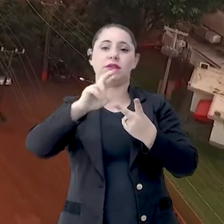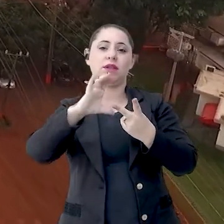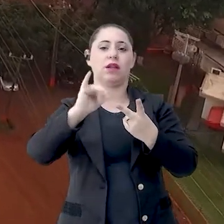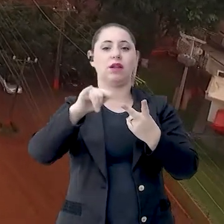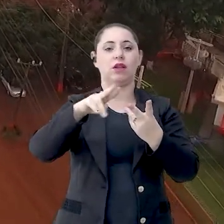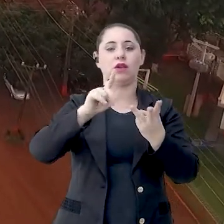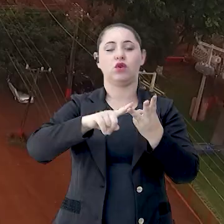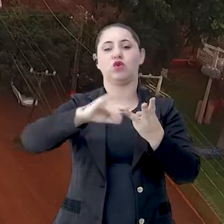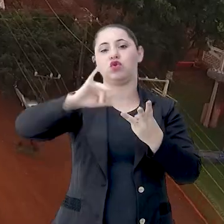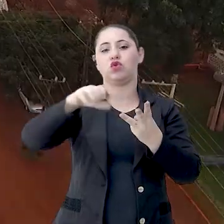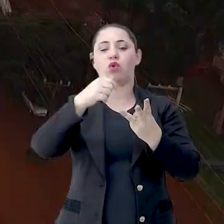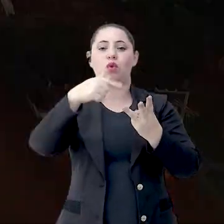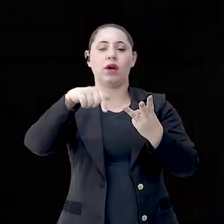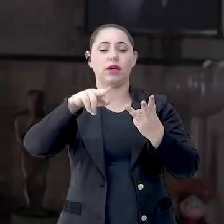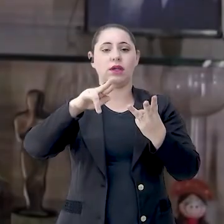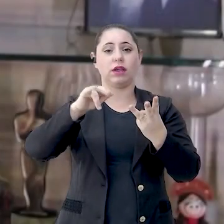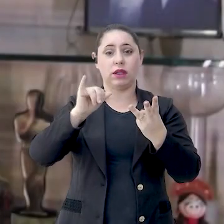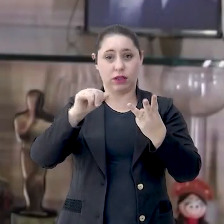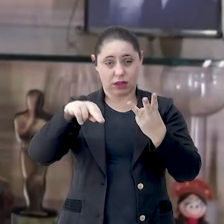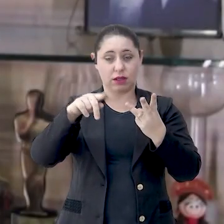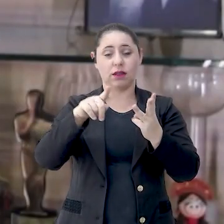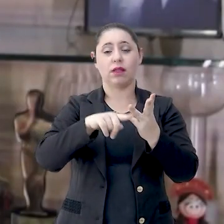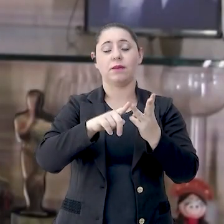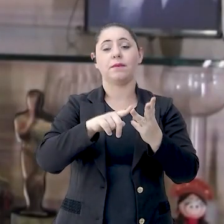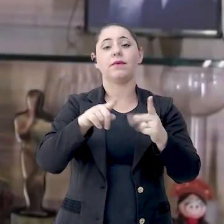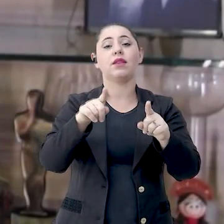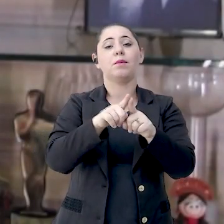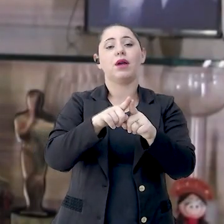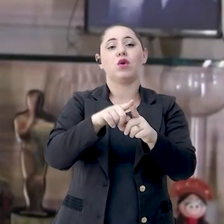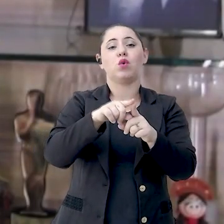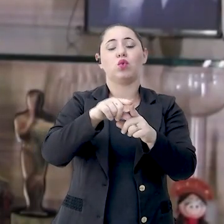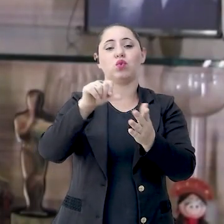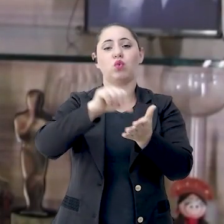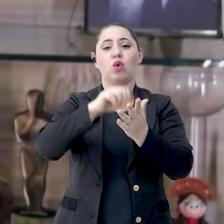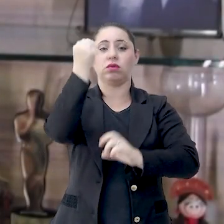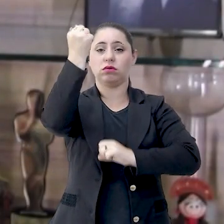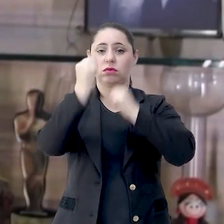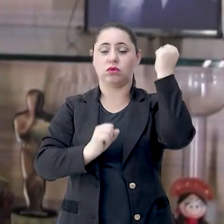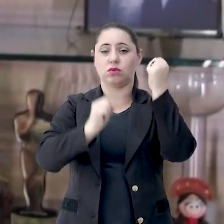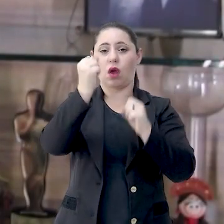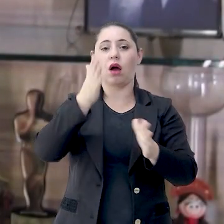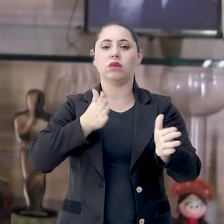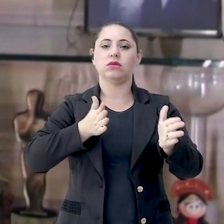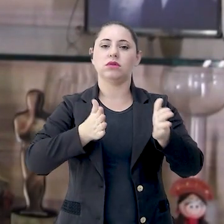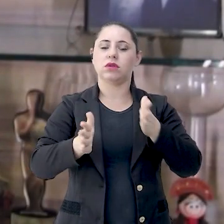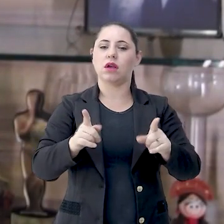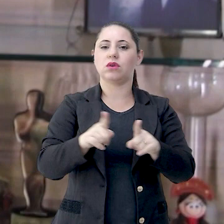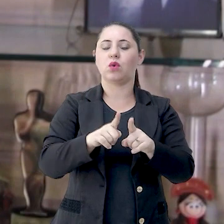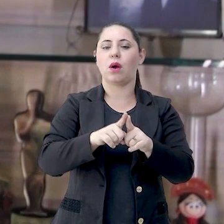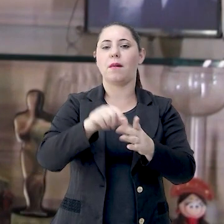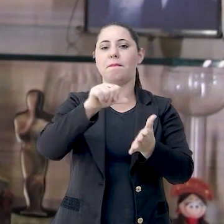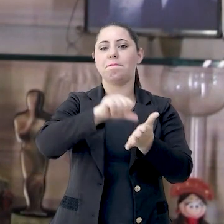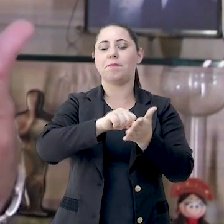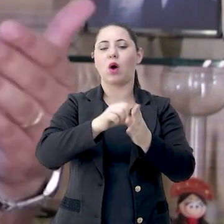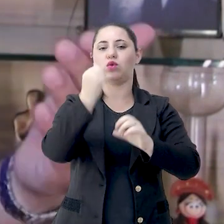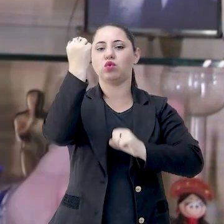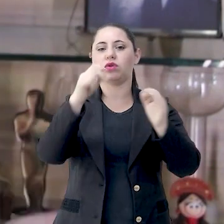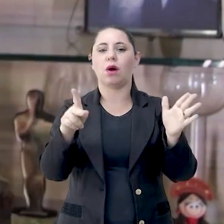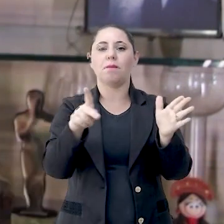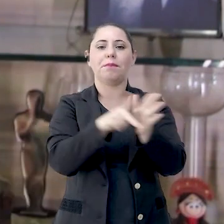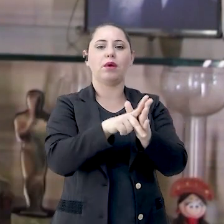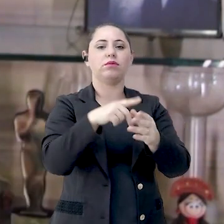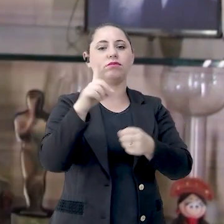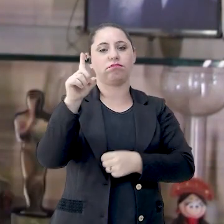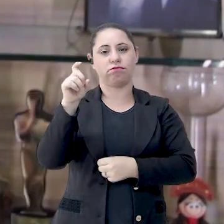Dourados. A partir do dia 1º, nós enfrentaremos vários desafios. Entre eles, a gestão da saúde